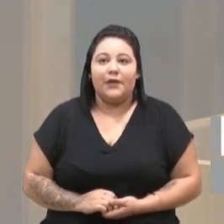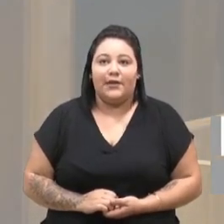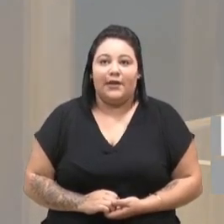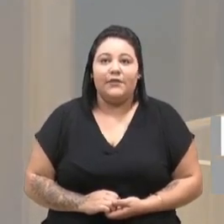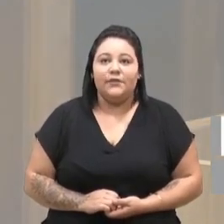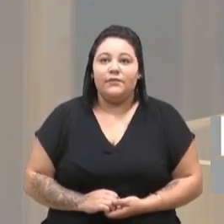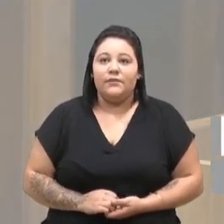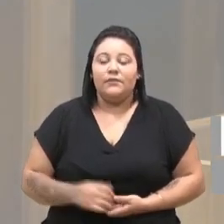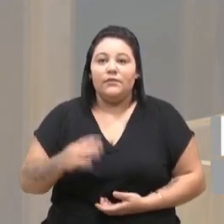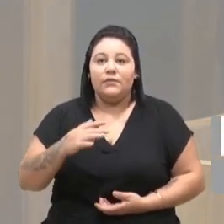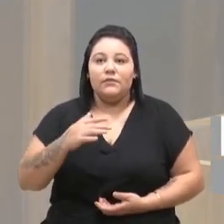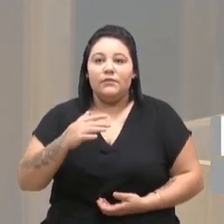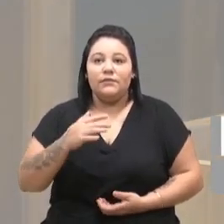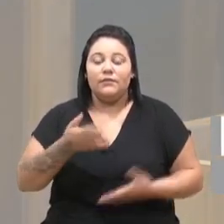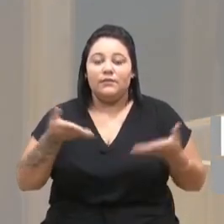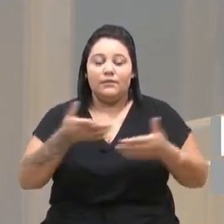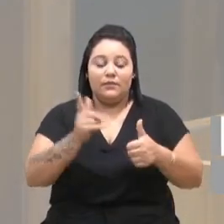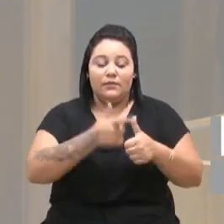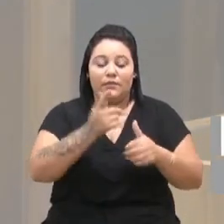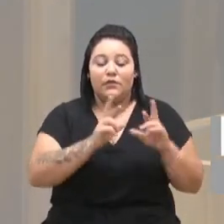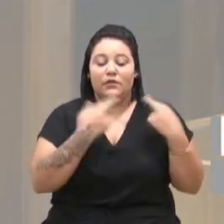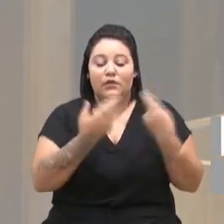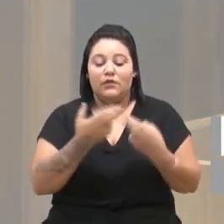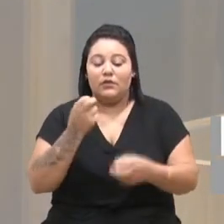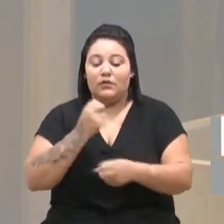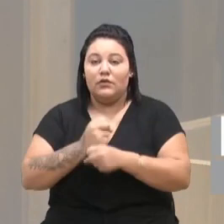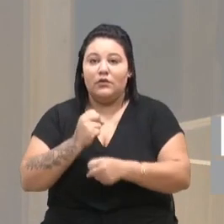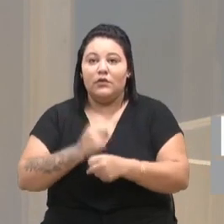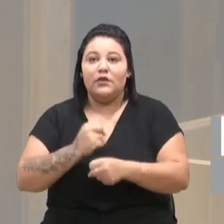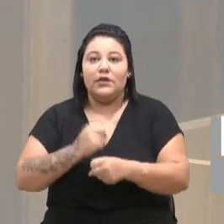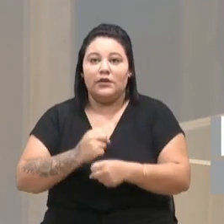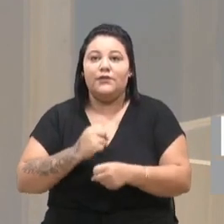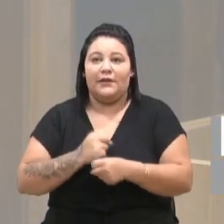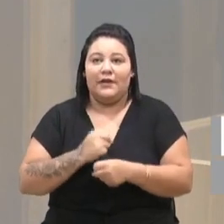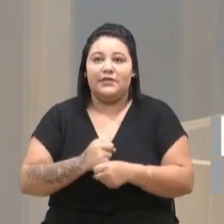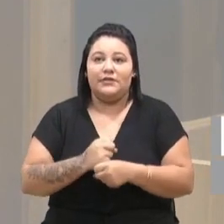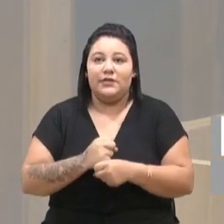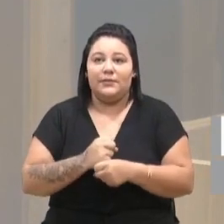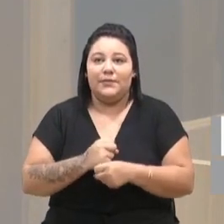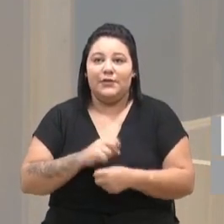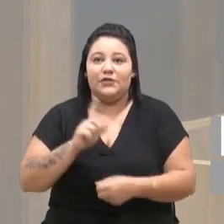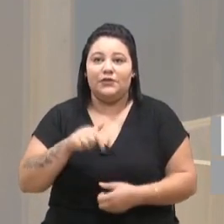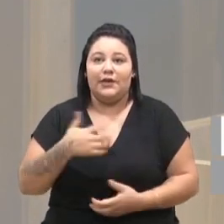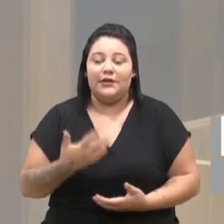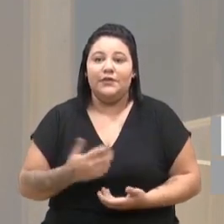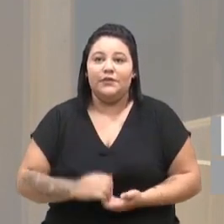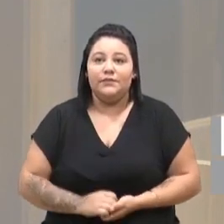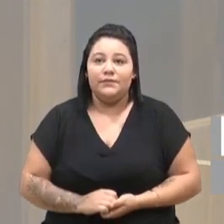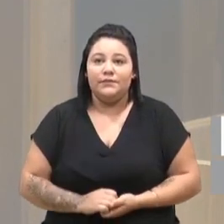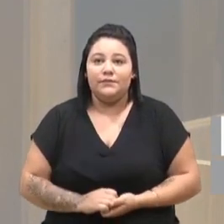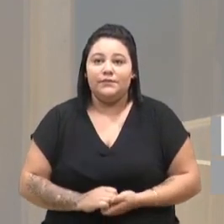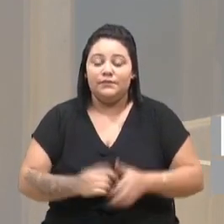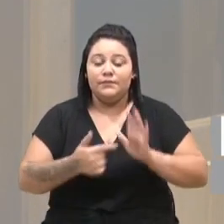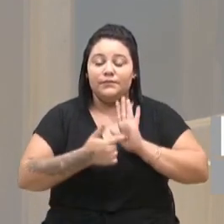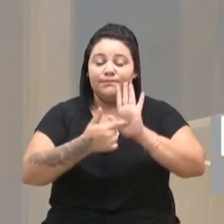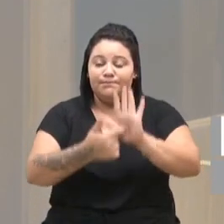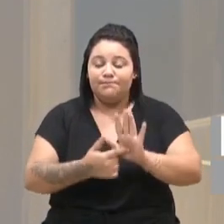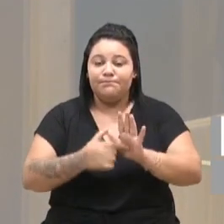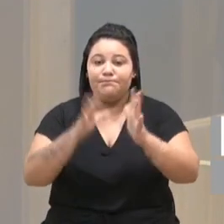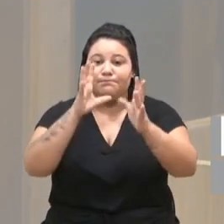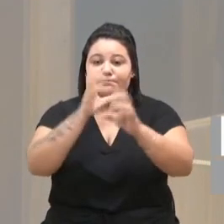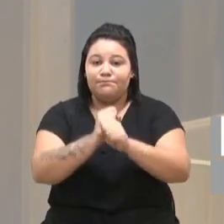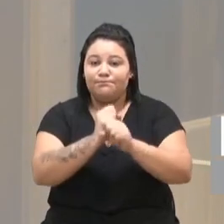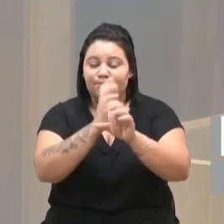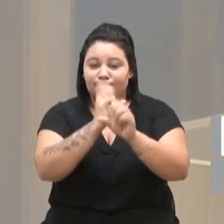Primeiro grande expediente do ano e quero já iniciar prestando contas.